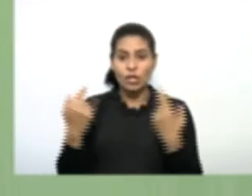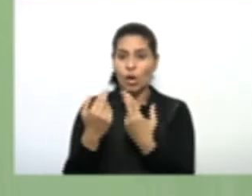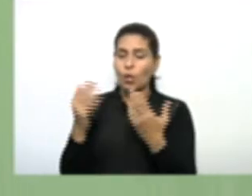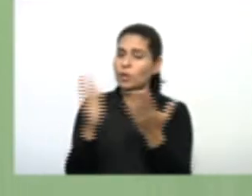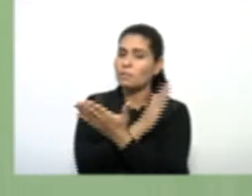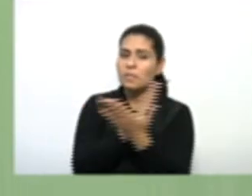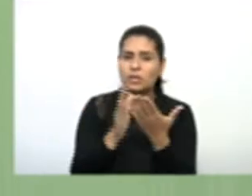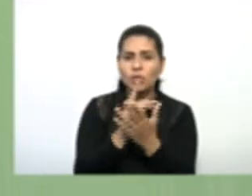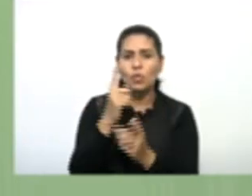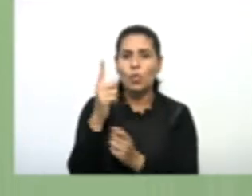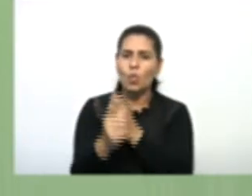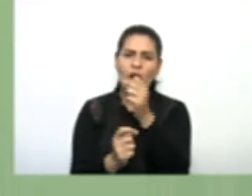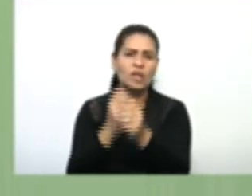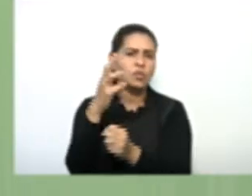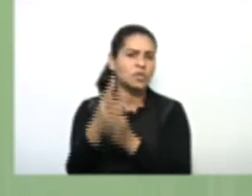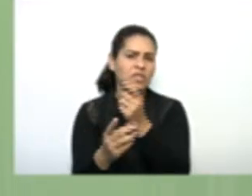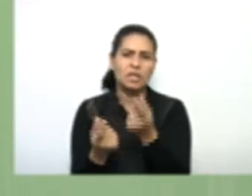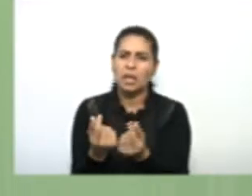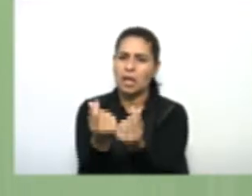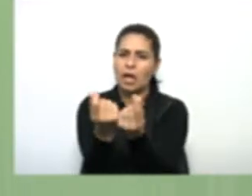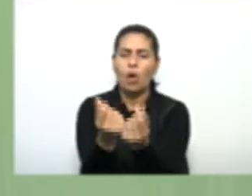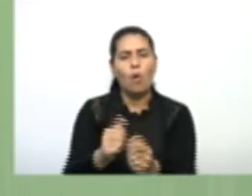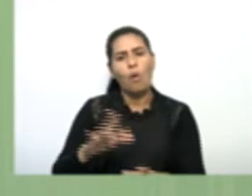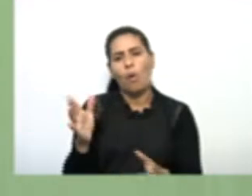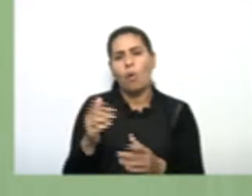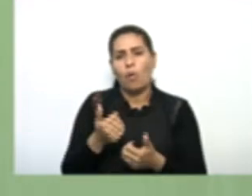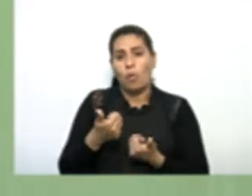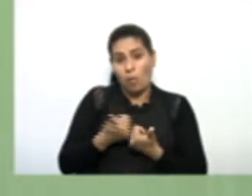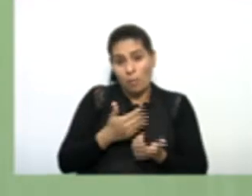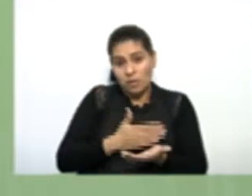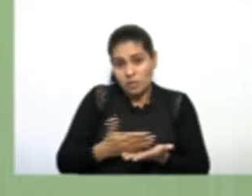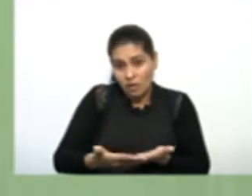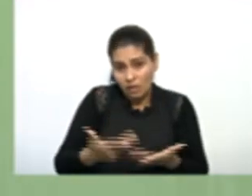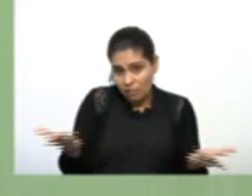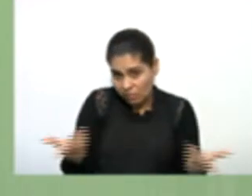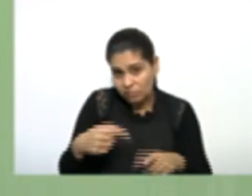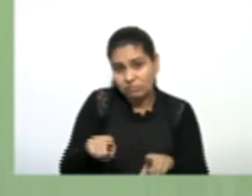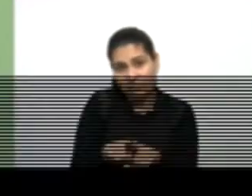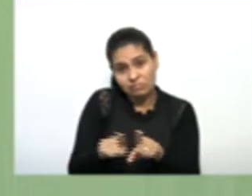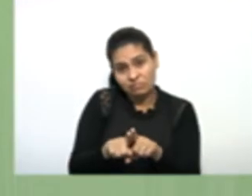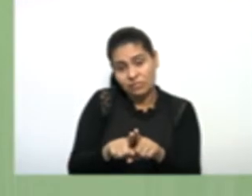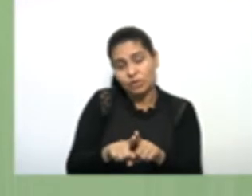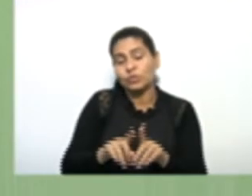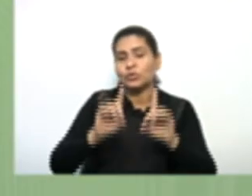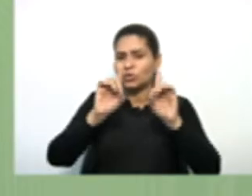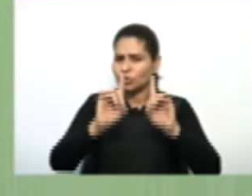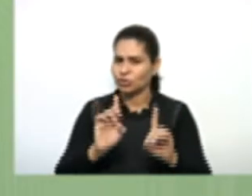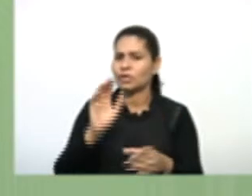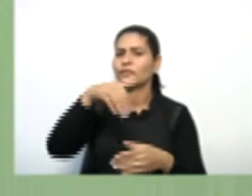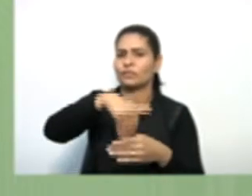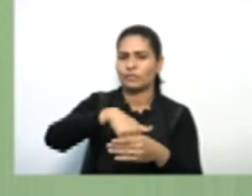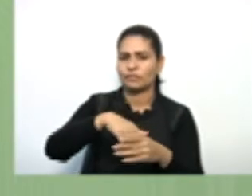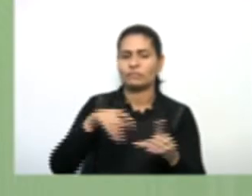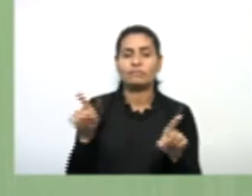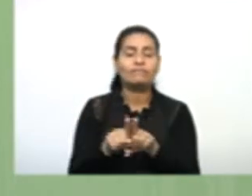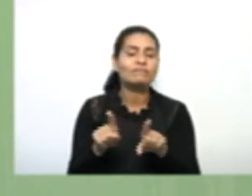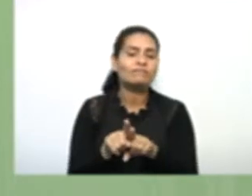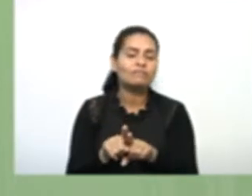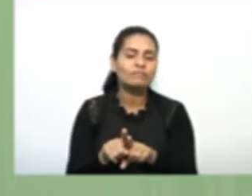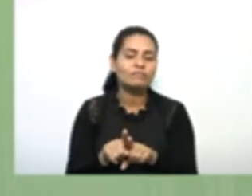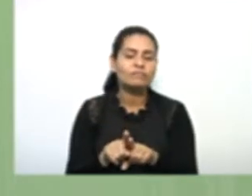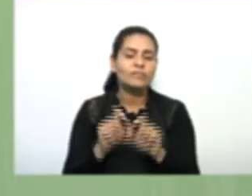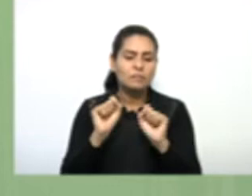independente do tempo que o cooperado já está na cooperativa ou do capital investido na organização, que é o que nós podemos chamar também